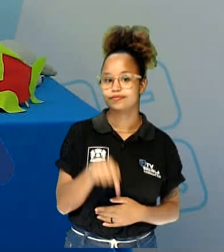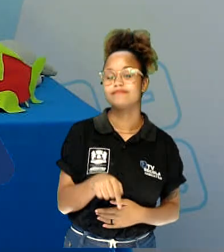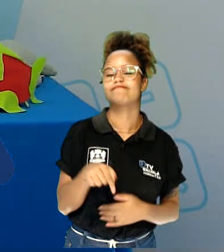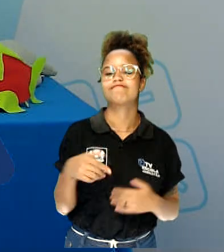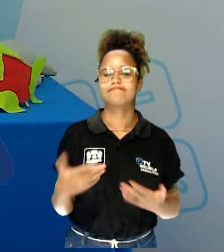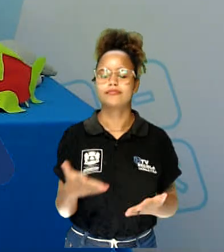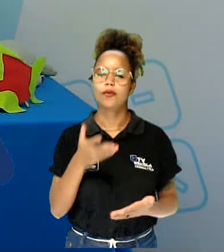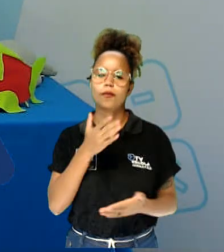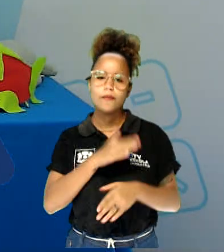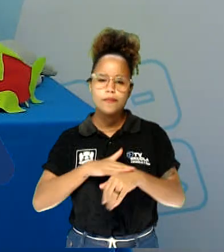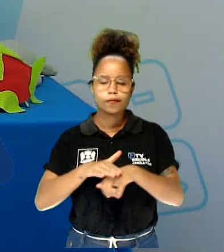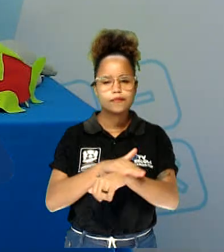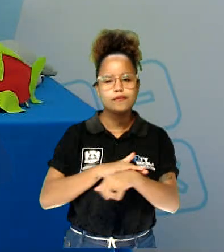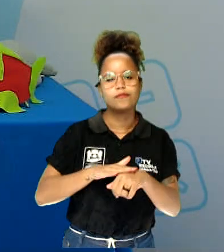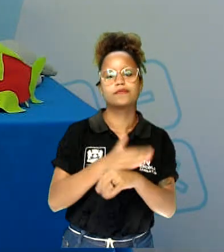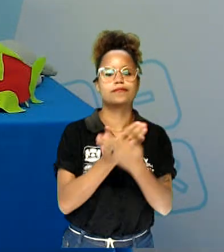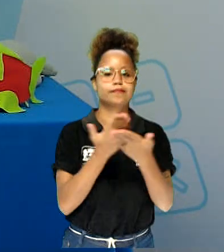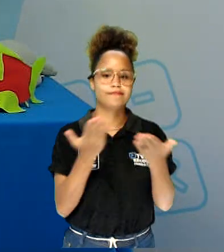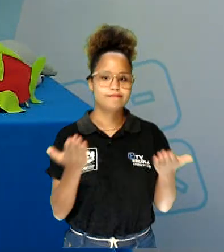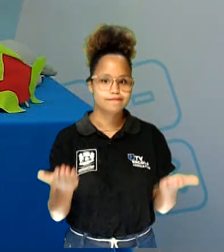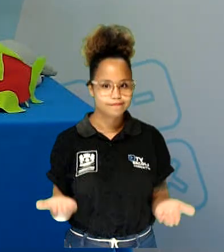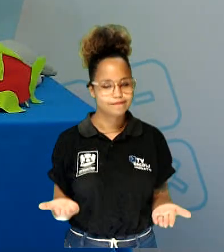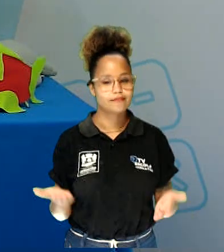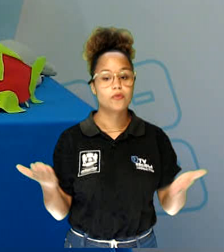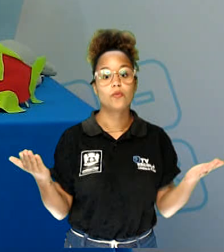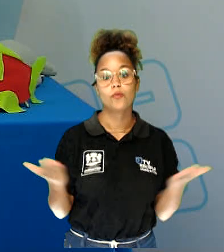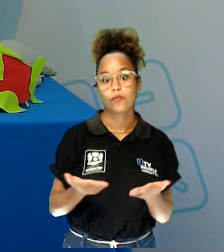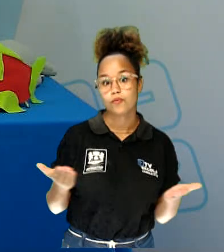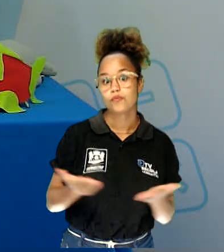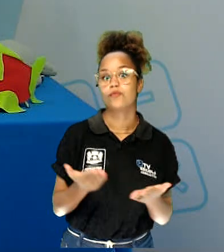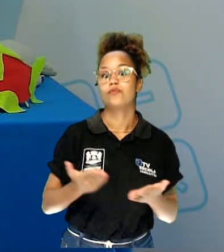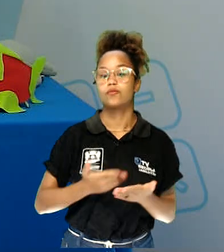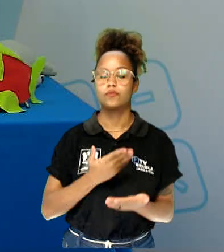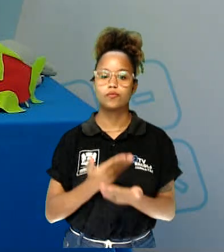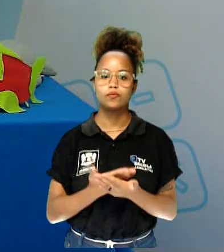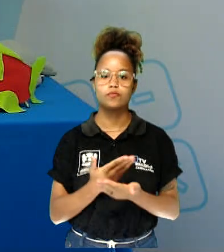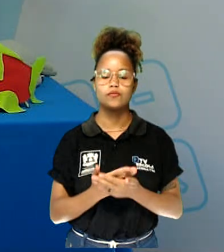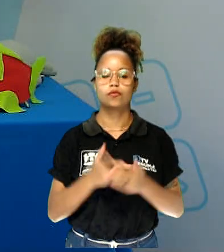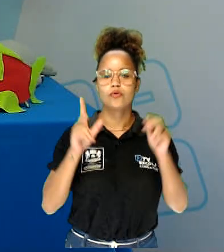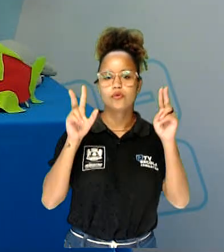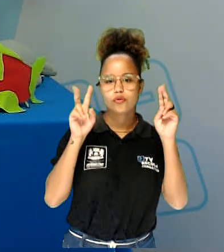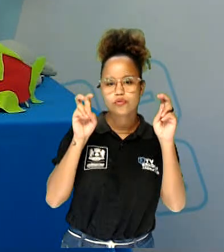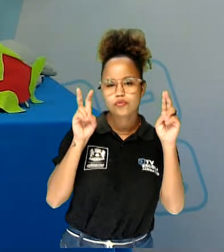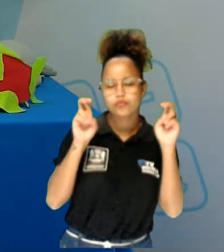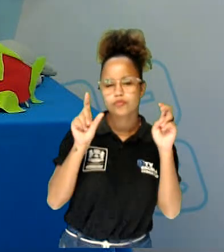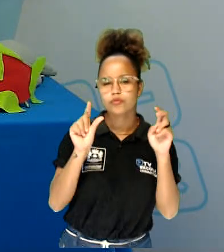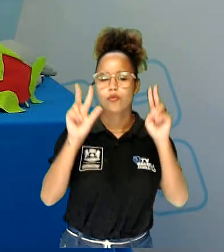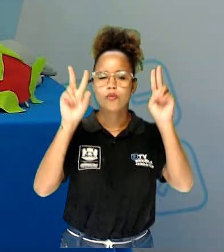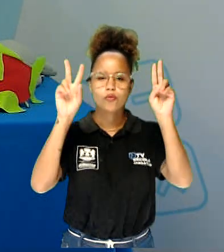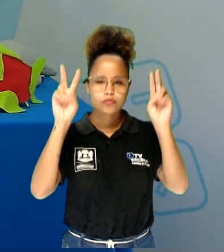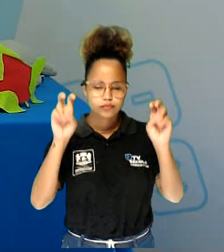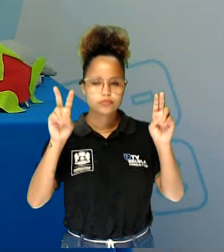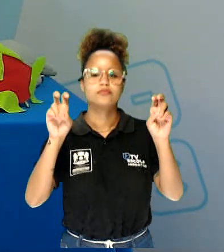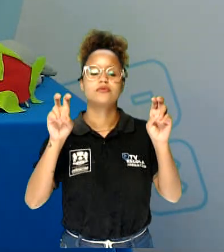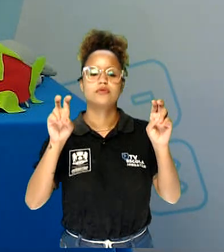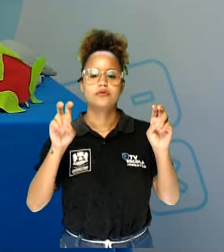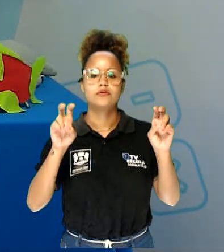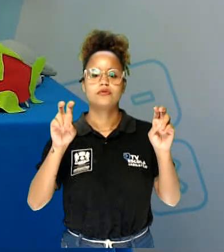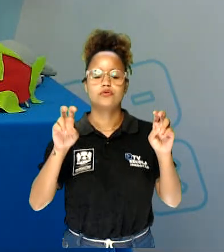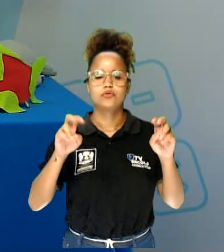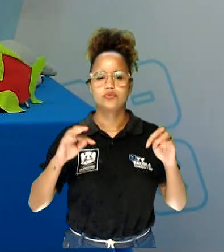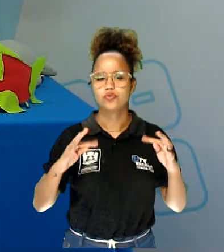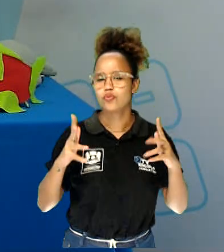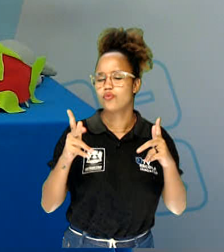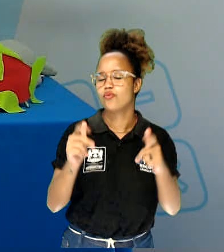para conversar com vocês. Hoje a nossa aula ela traz um pouco esse tema lindo. Somos